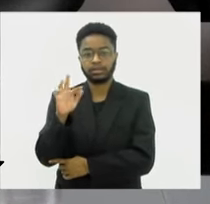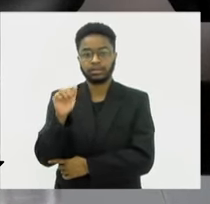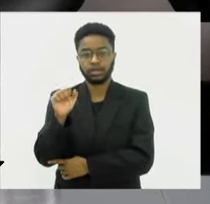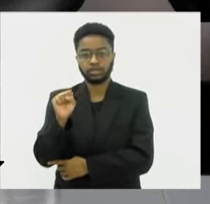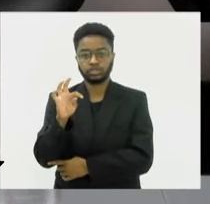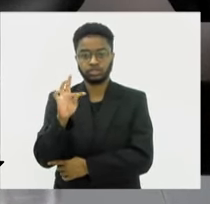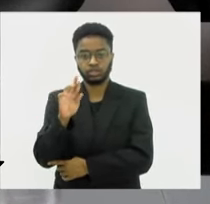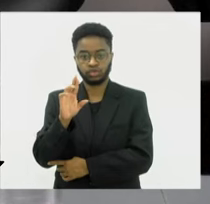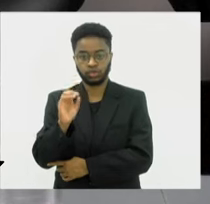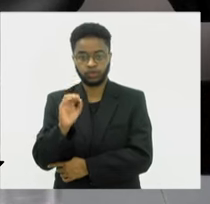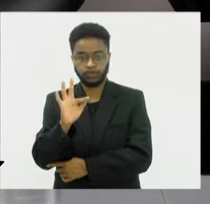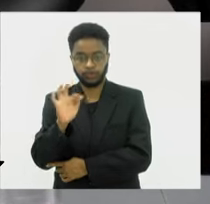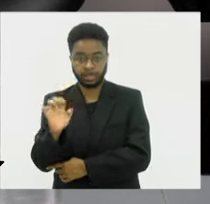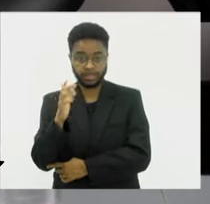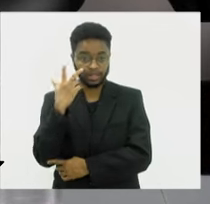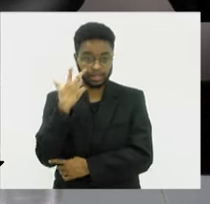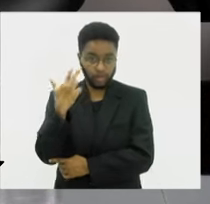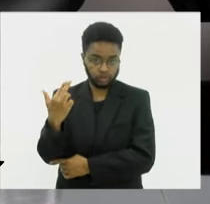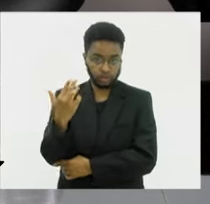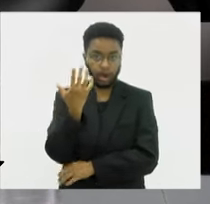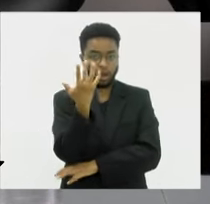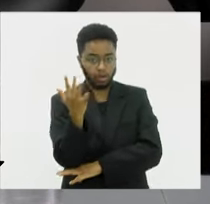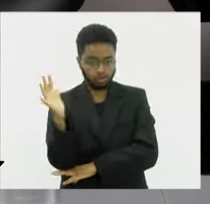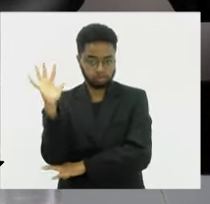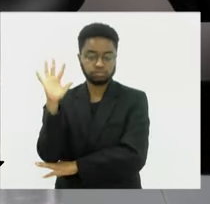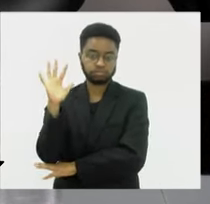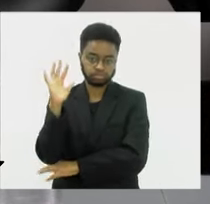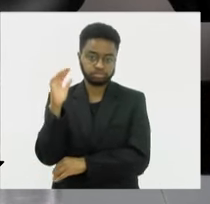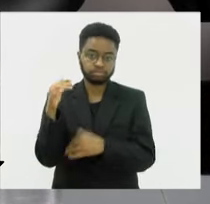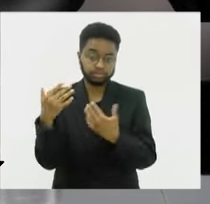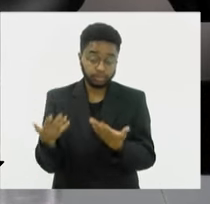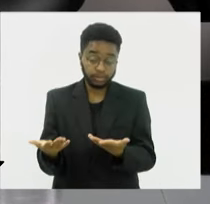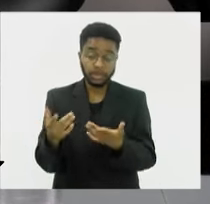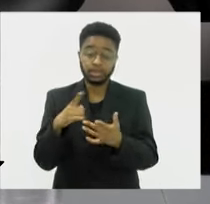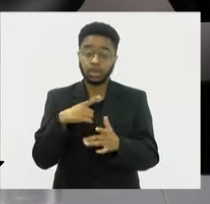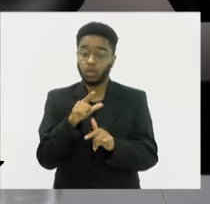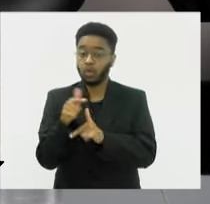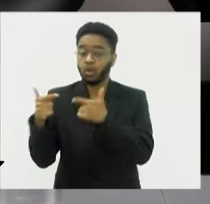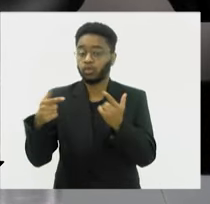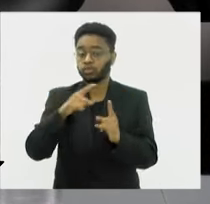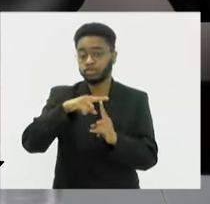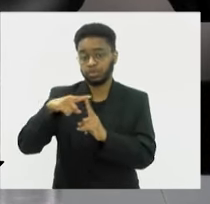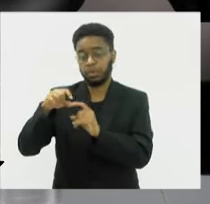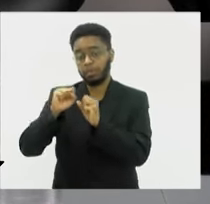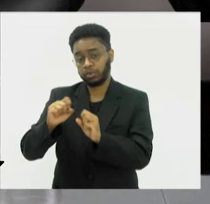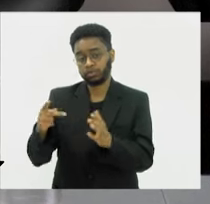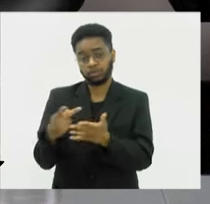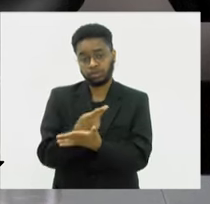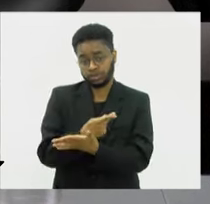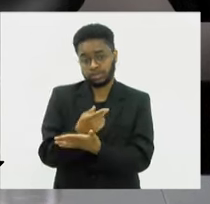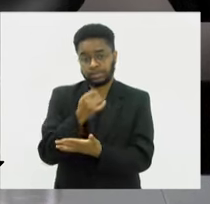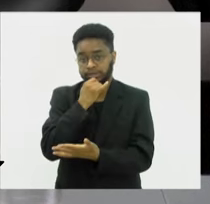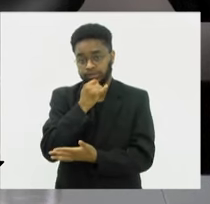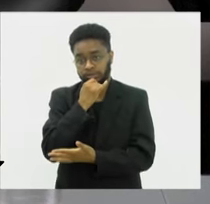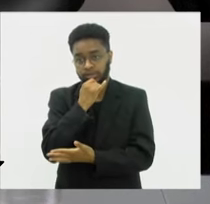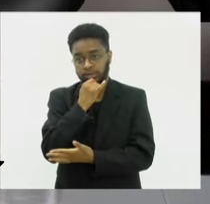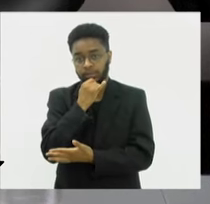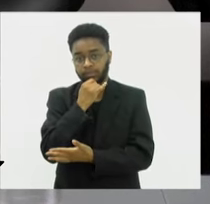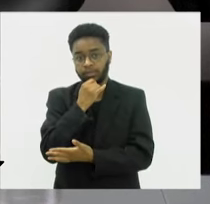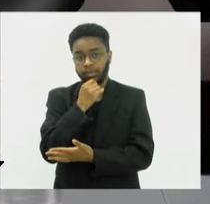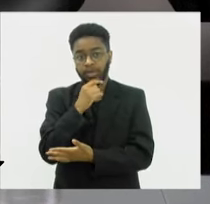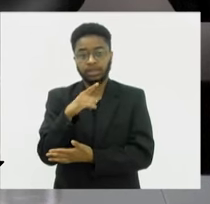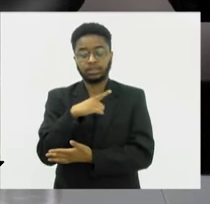Né? Mas tem outras que também podem acontecer que não são natural. Vazamento